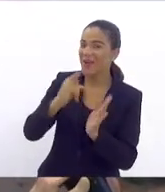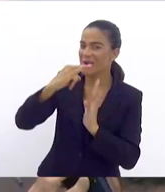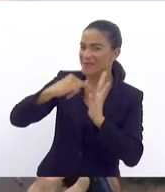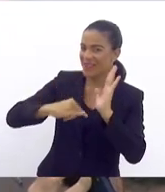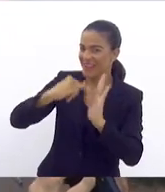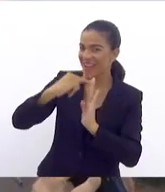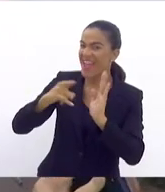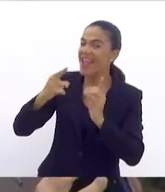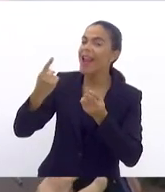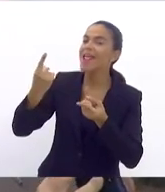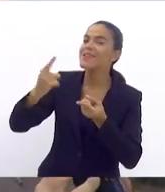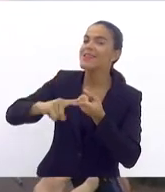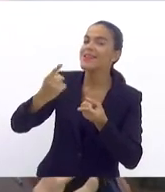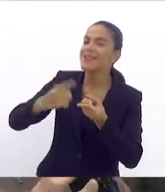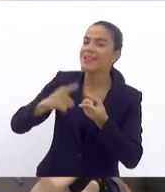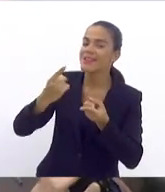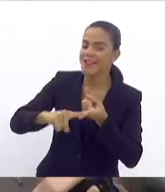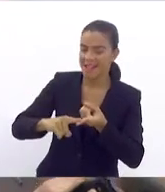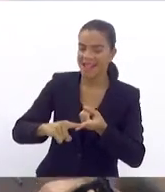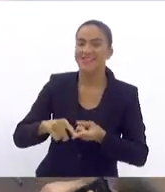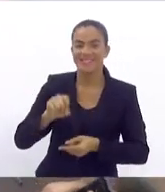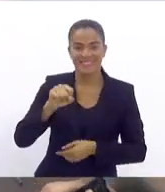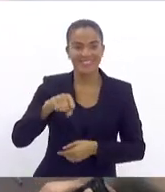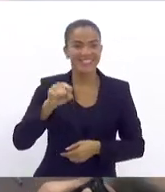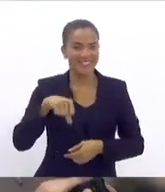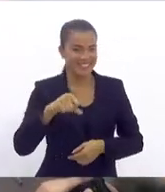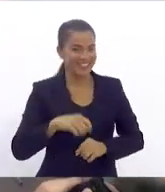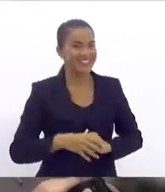Vai. Que ele é vingativo, tá?